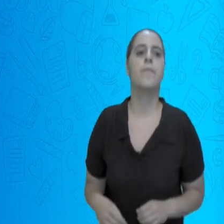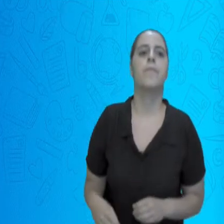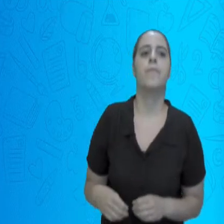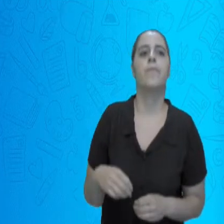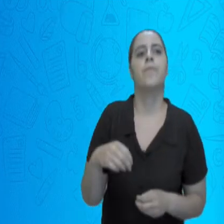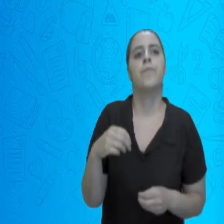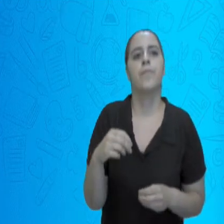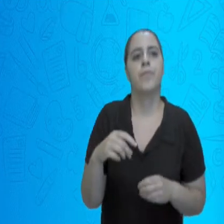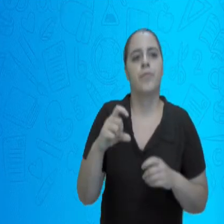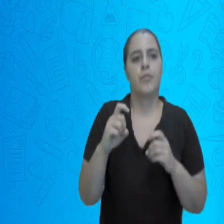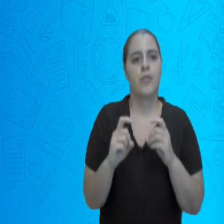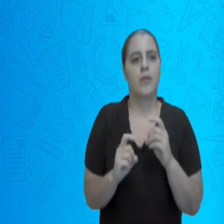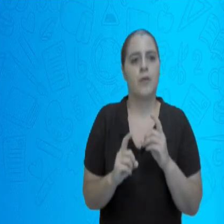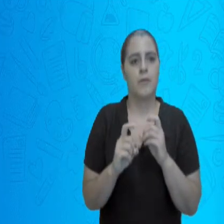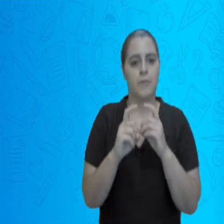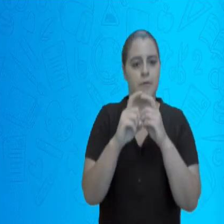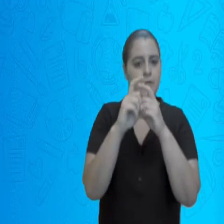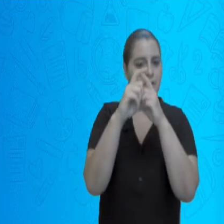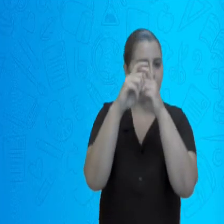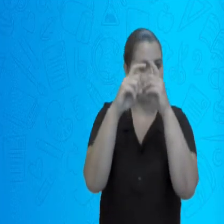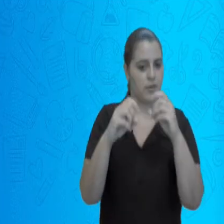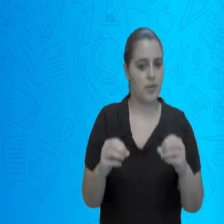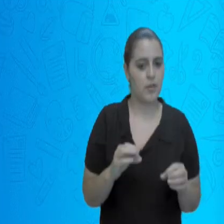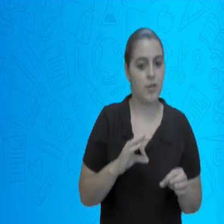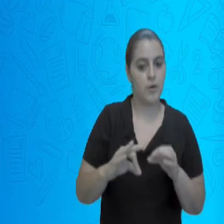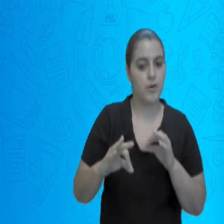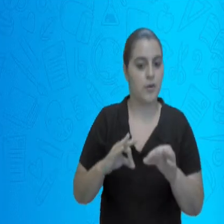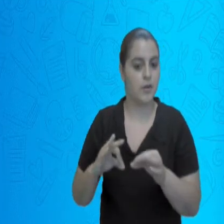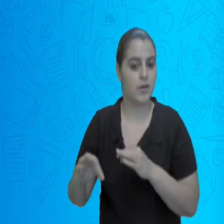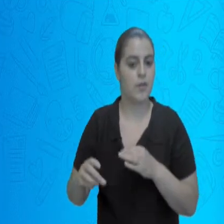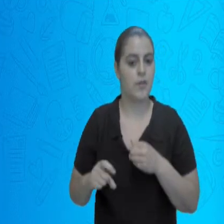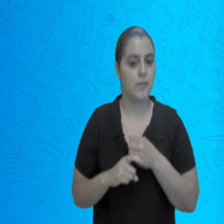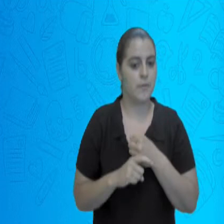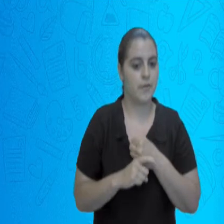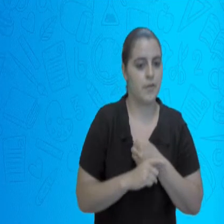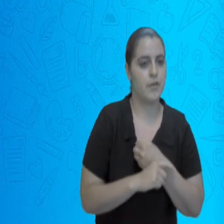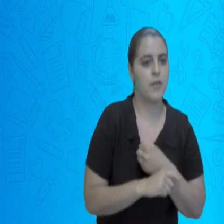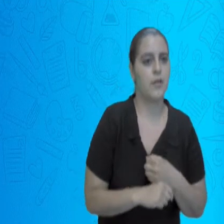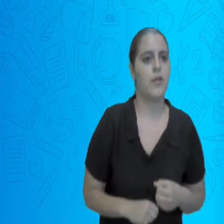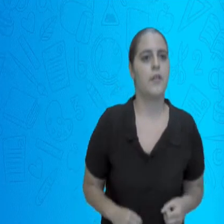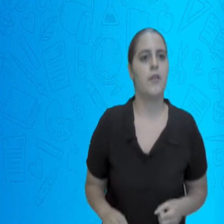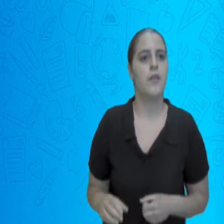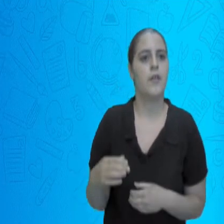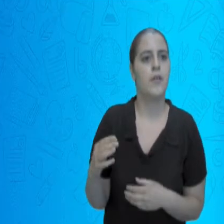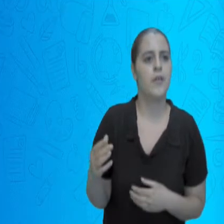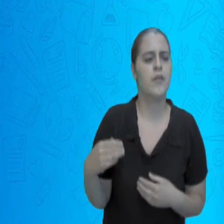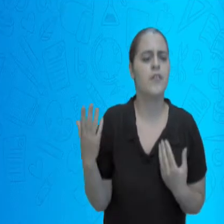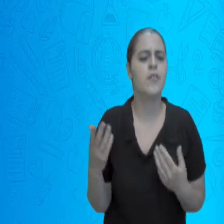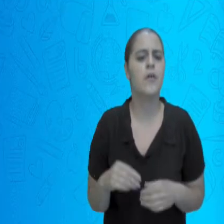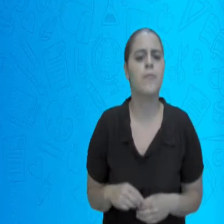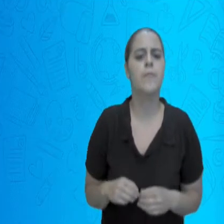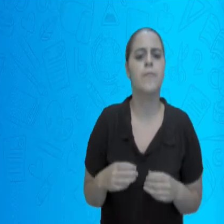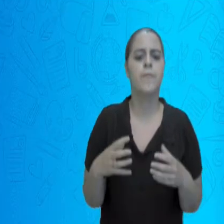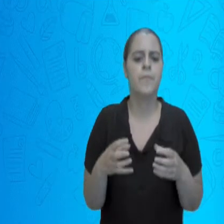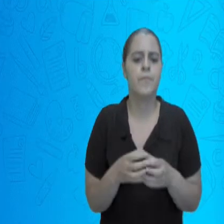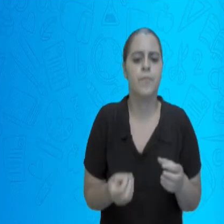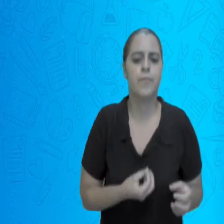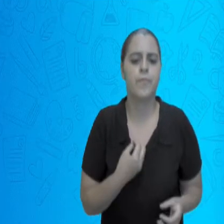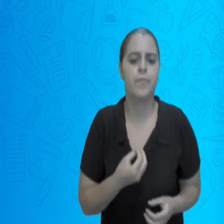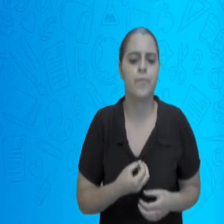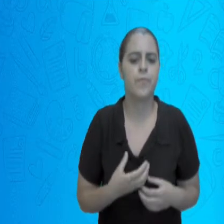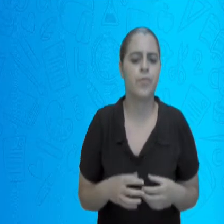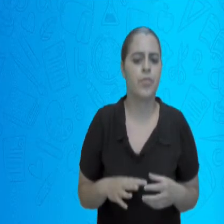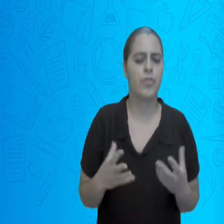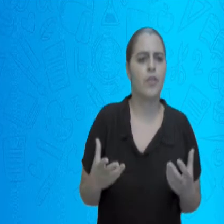ele é um reino organizado pelas bactérias e cianobactérias. São seres